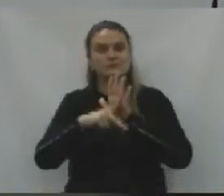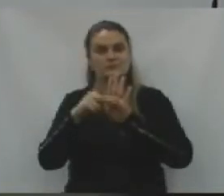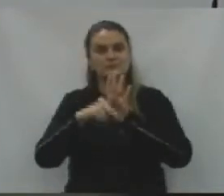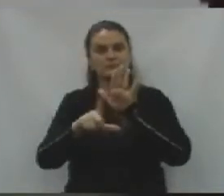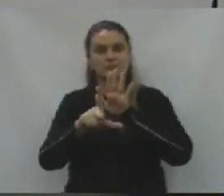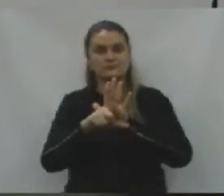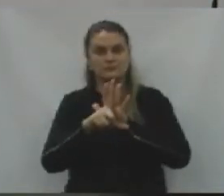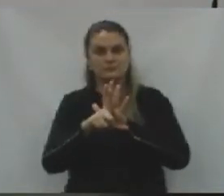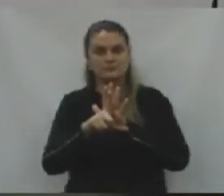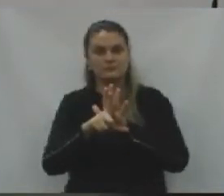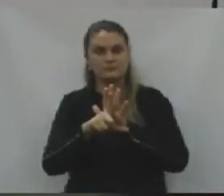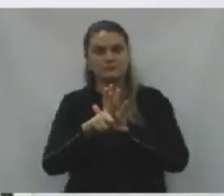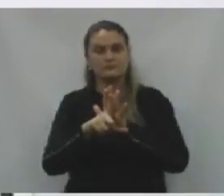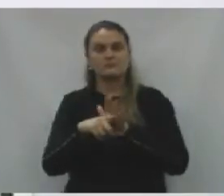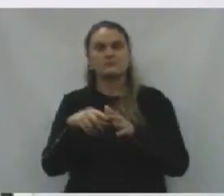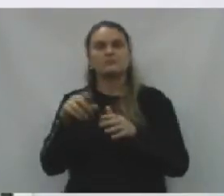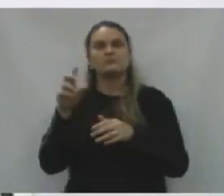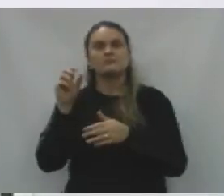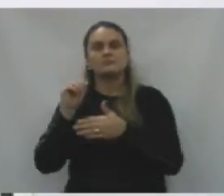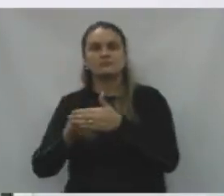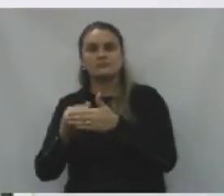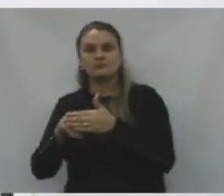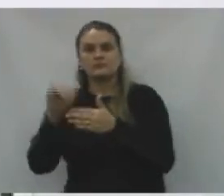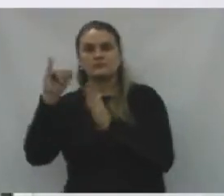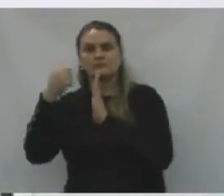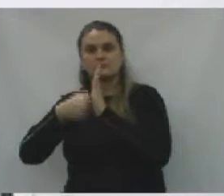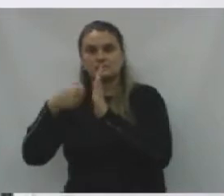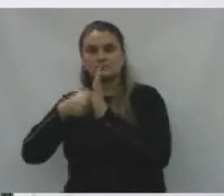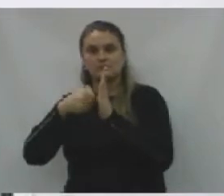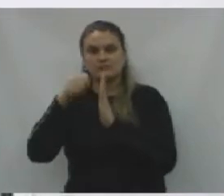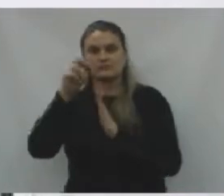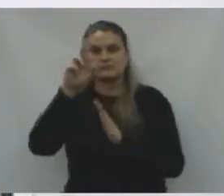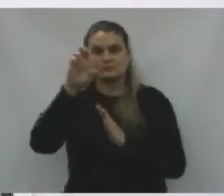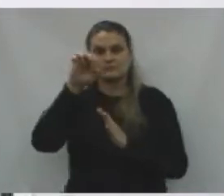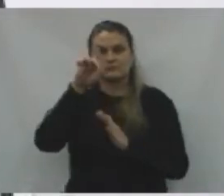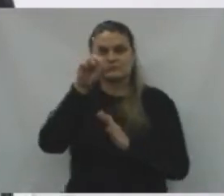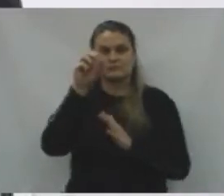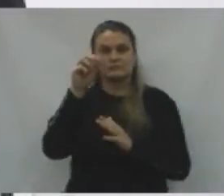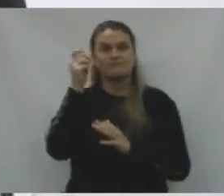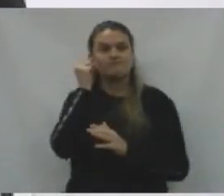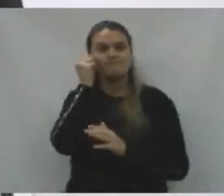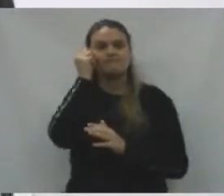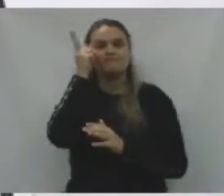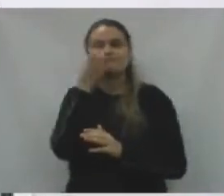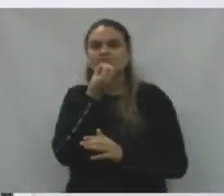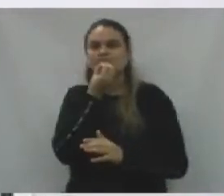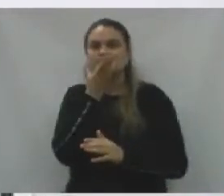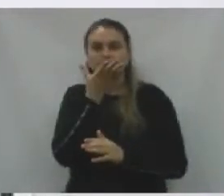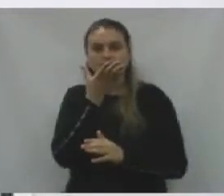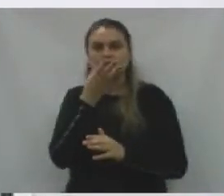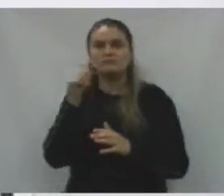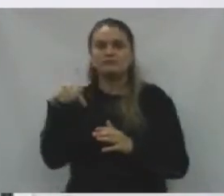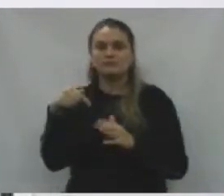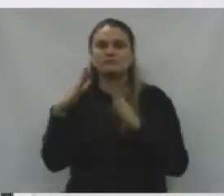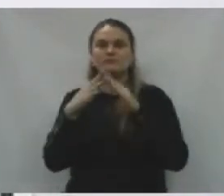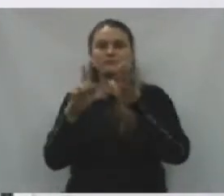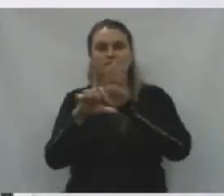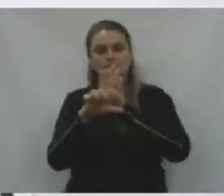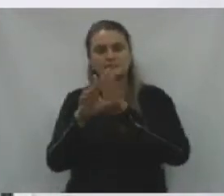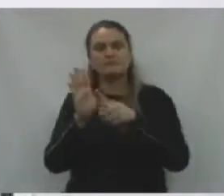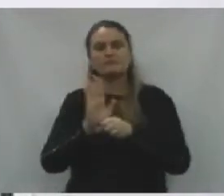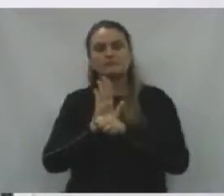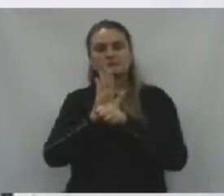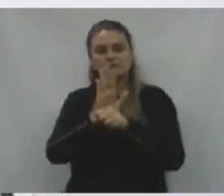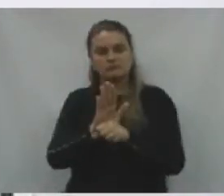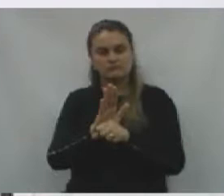de lei, por meio do uso do imposto de renda retido na fonte, foi brilhante, do prefeito anterior, e graças a essa Câmara que foi